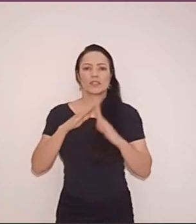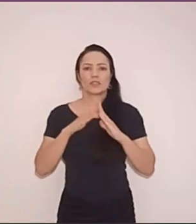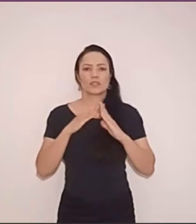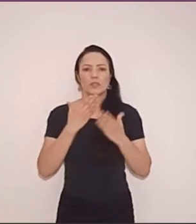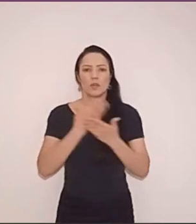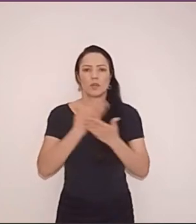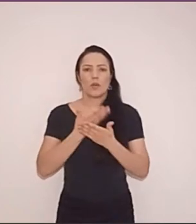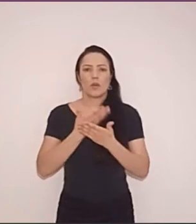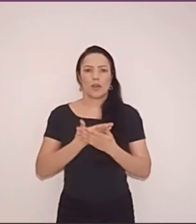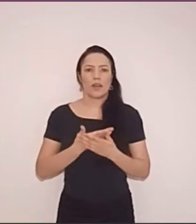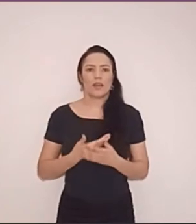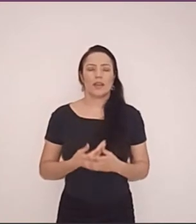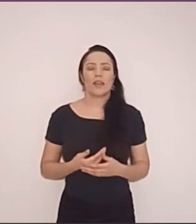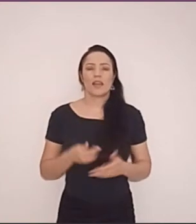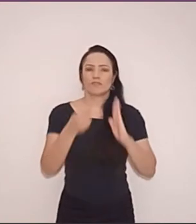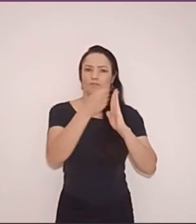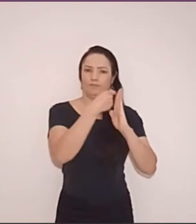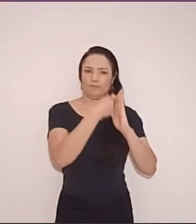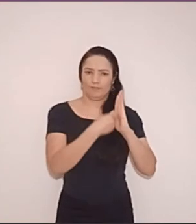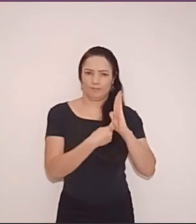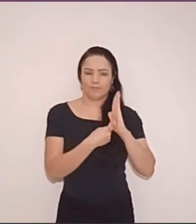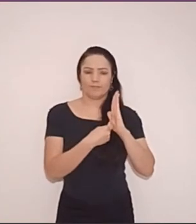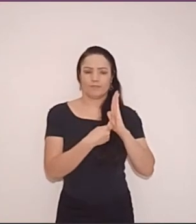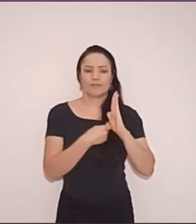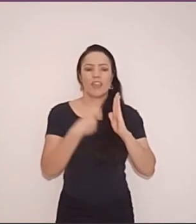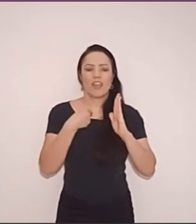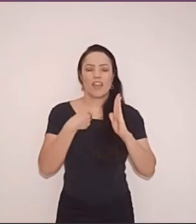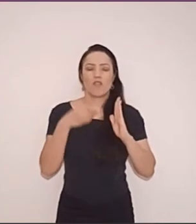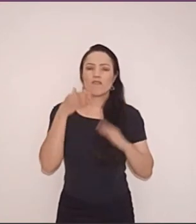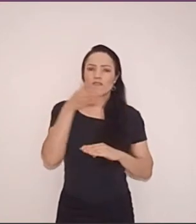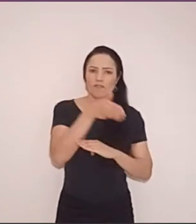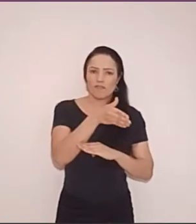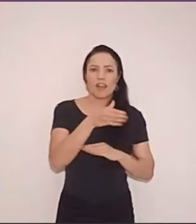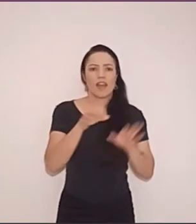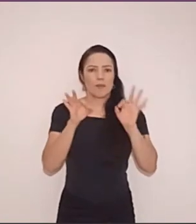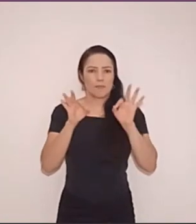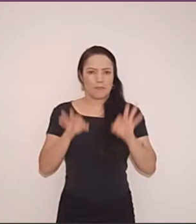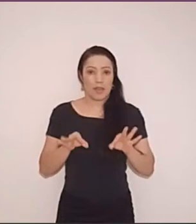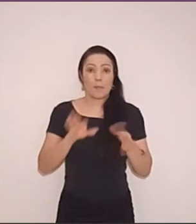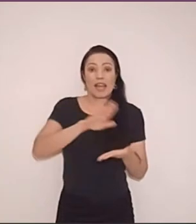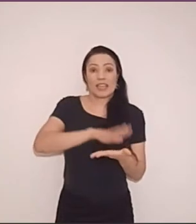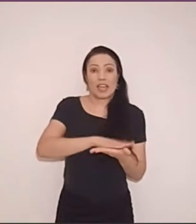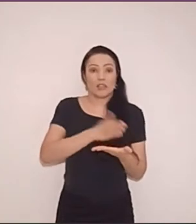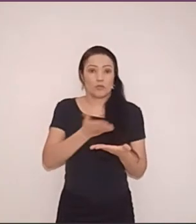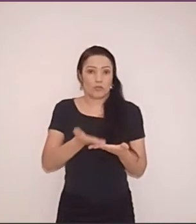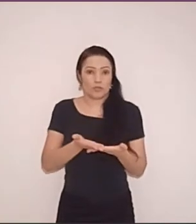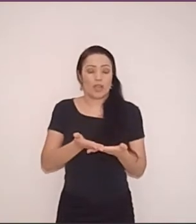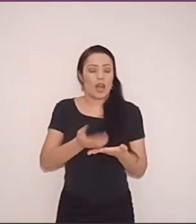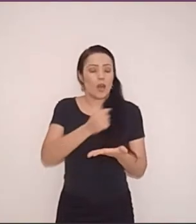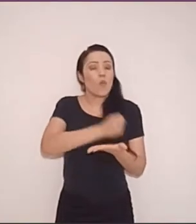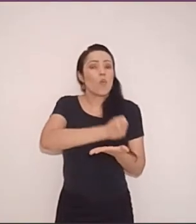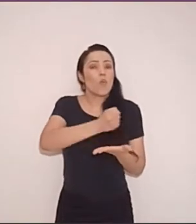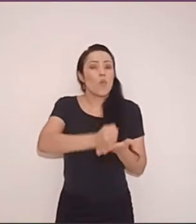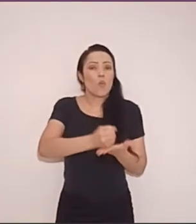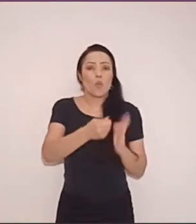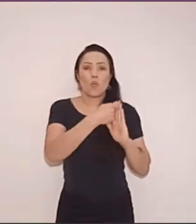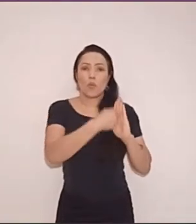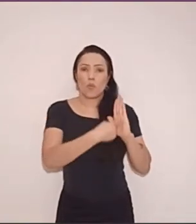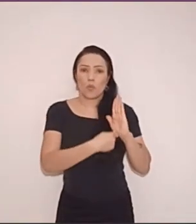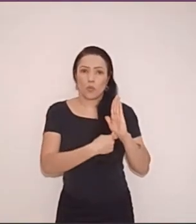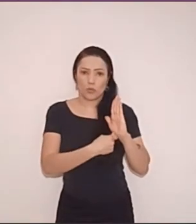pela linguagem escrita eu fui exatamente para traduzir os contratos escritos